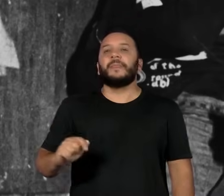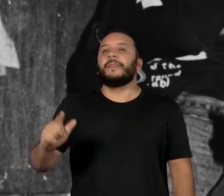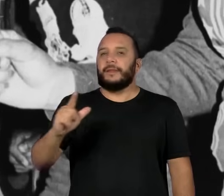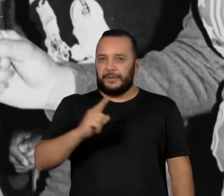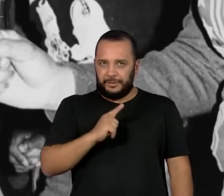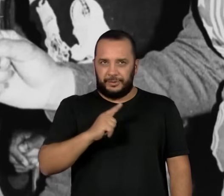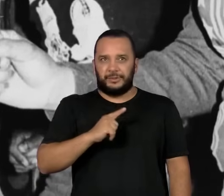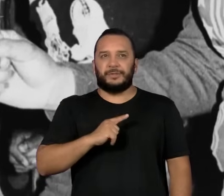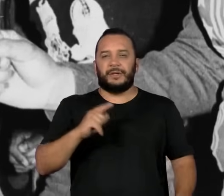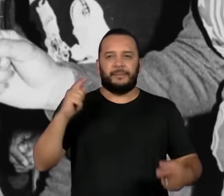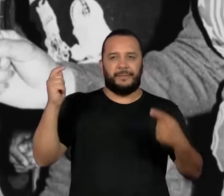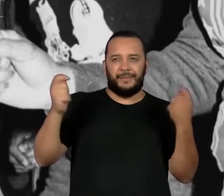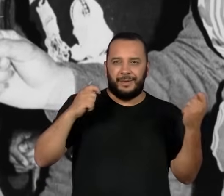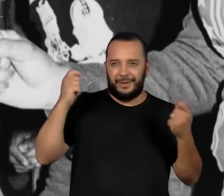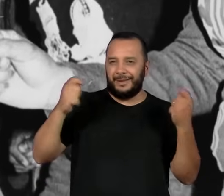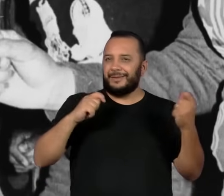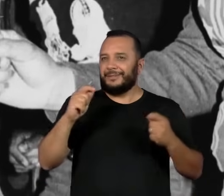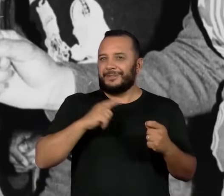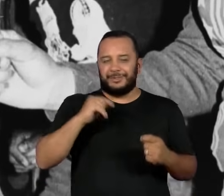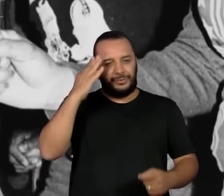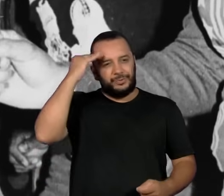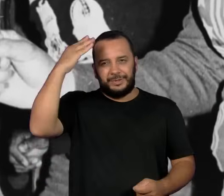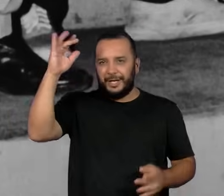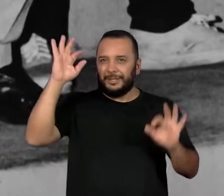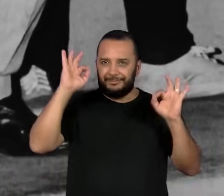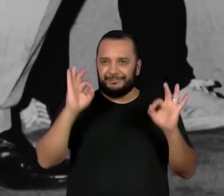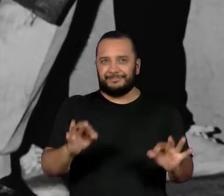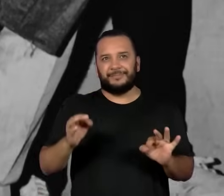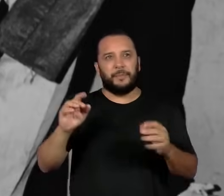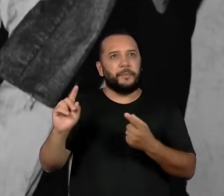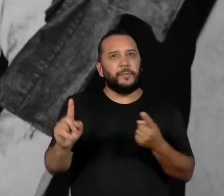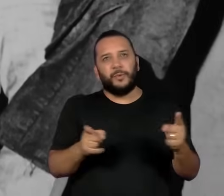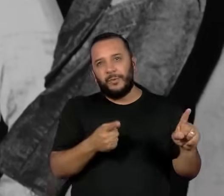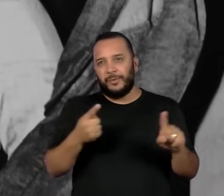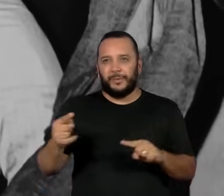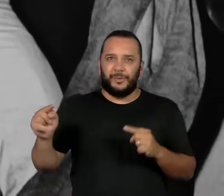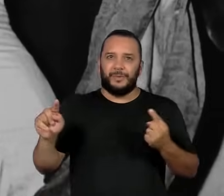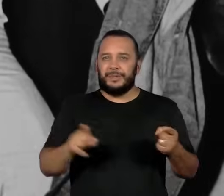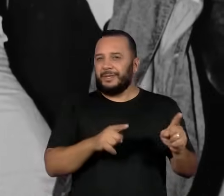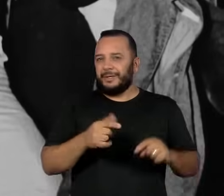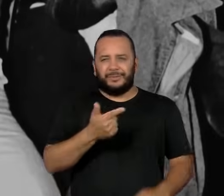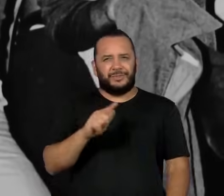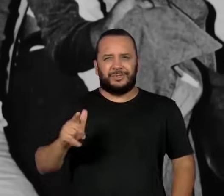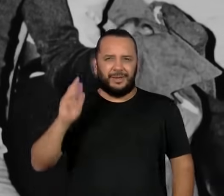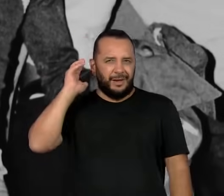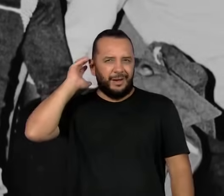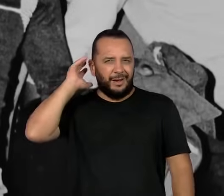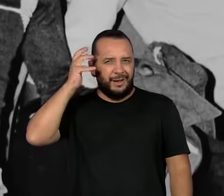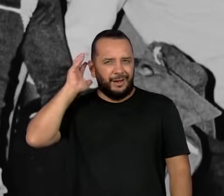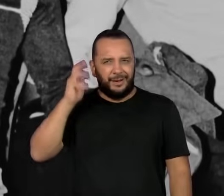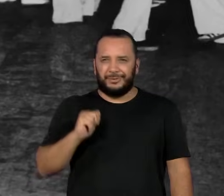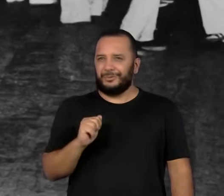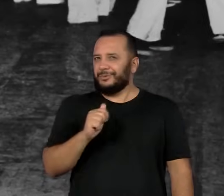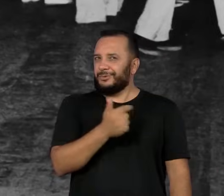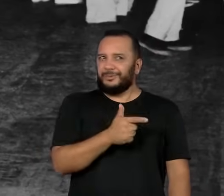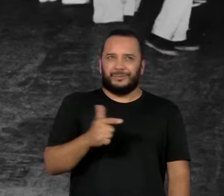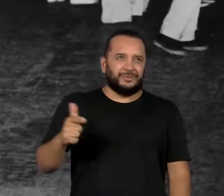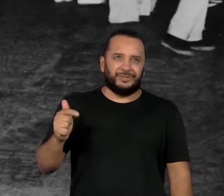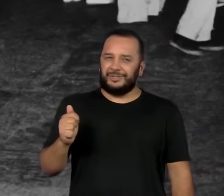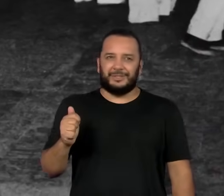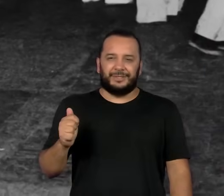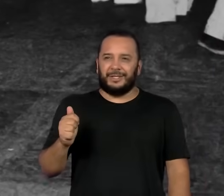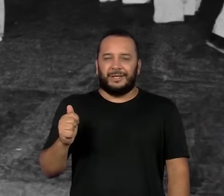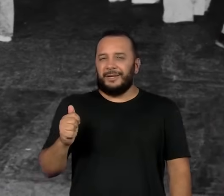nossos bailes, ou seja, as músicas que nós tocávamos não estavam nas rádios, não estavam não